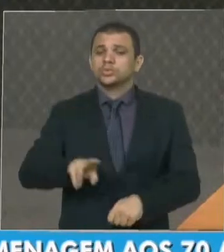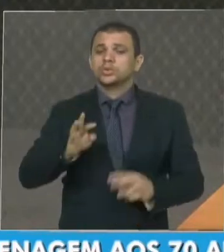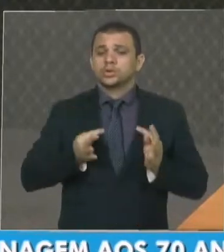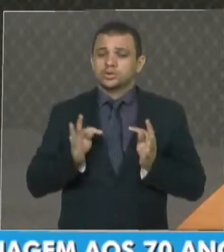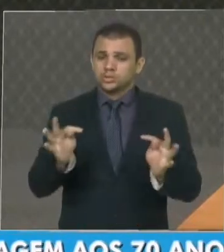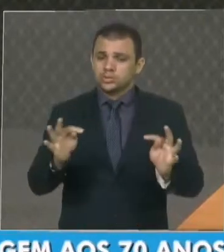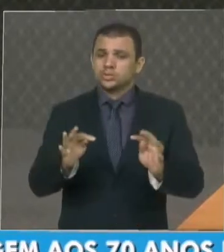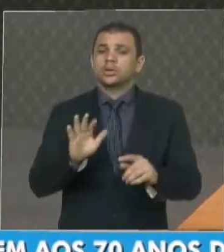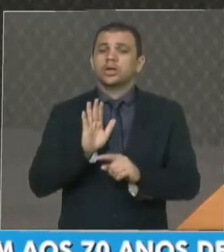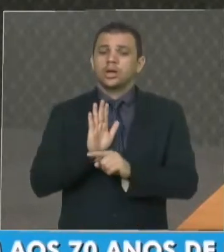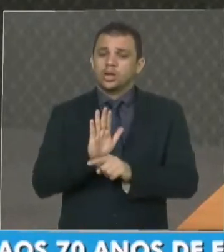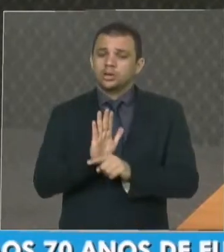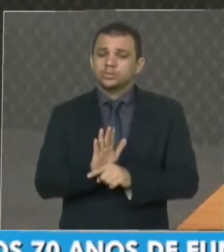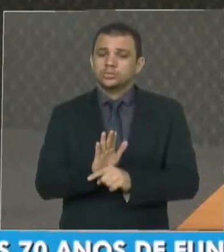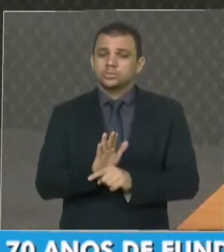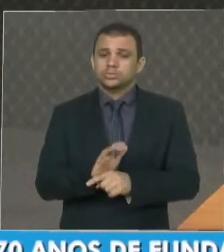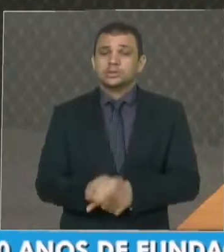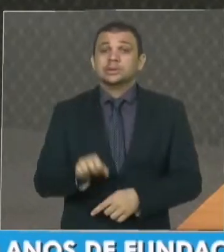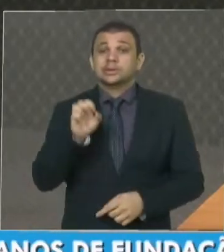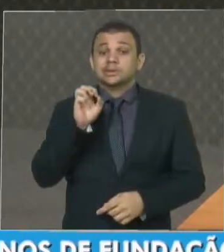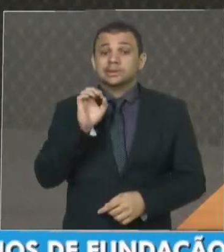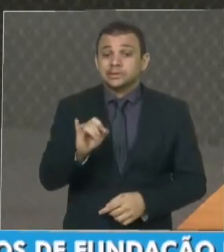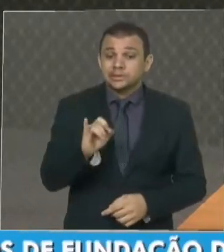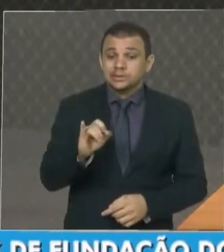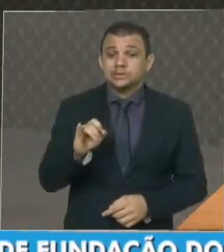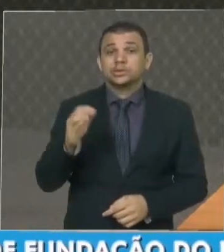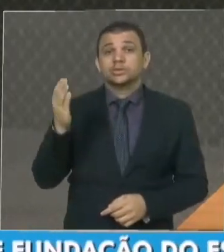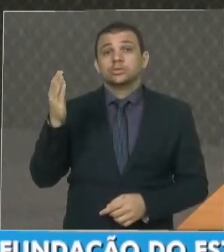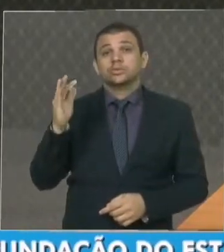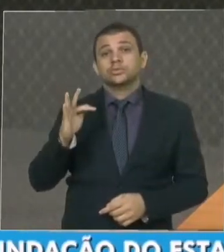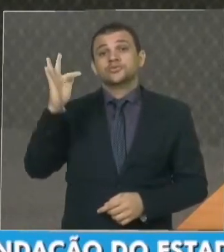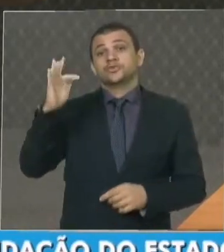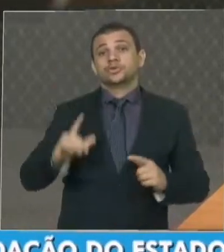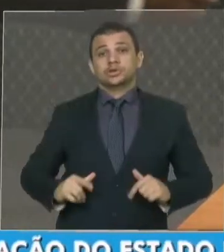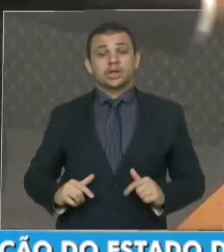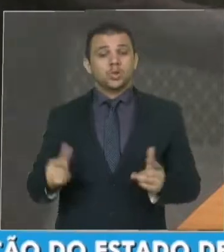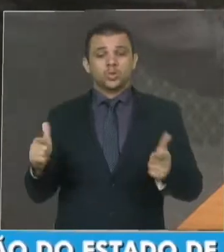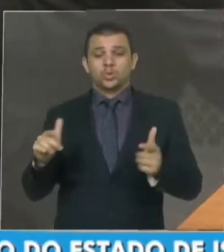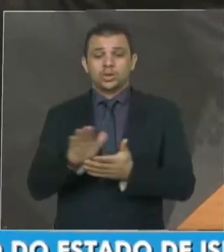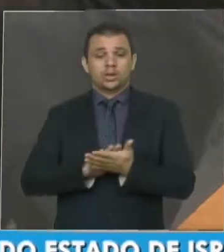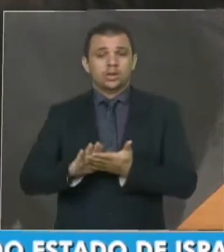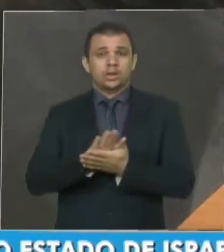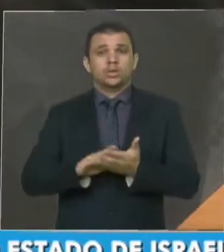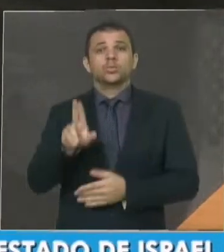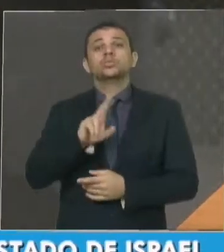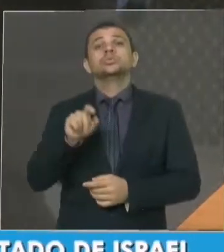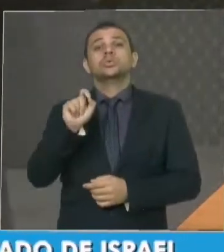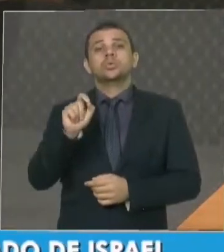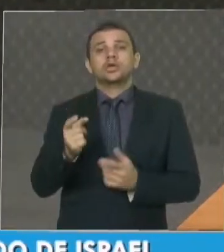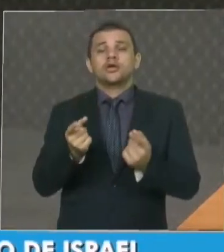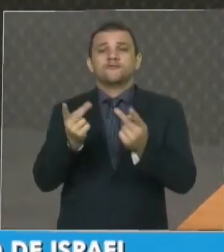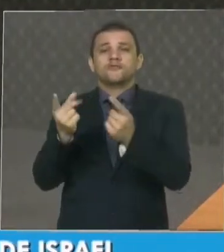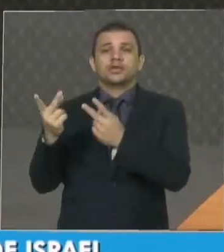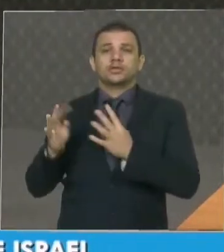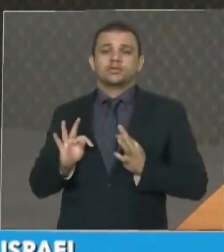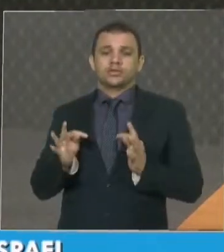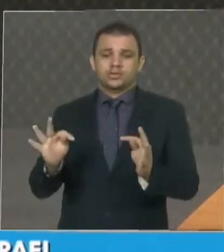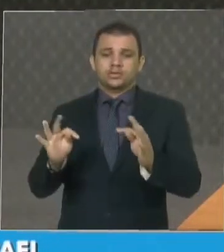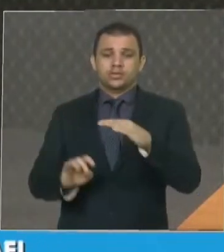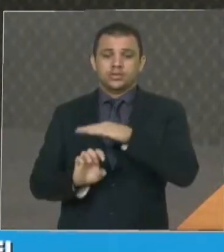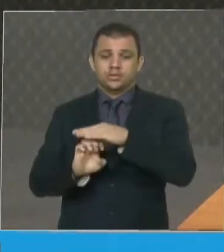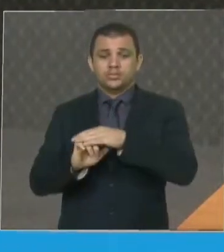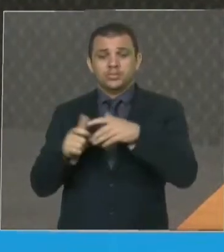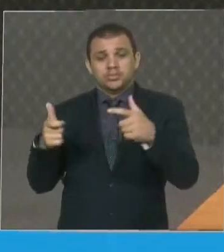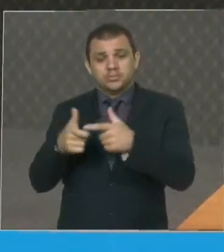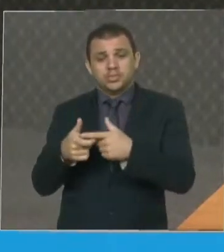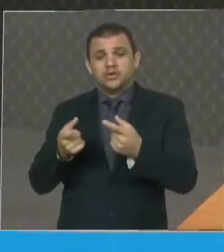ele usa as vendas da tecnologia. Empresas pequenas, vendemos os bilhões de